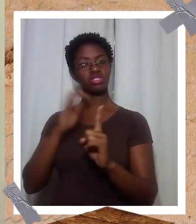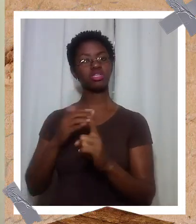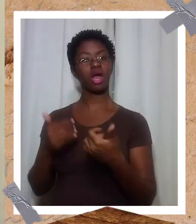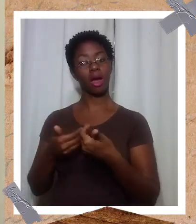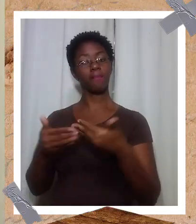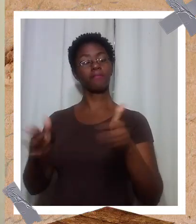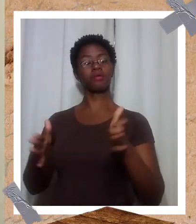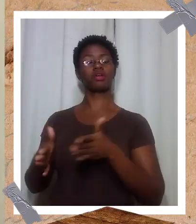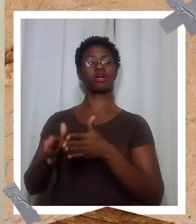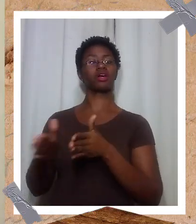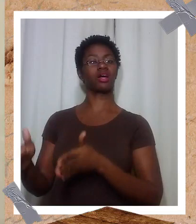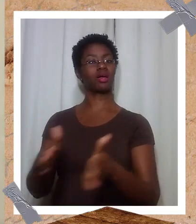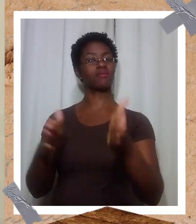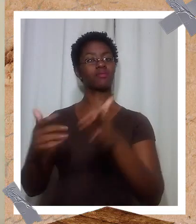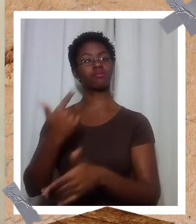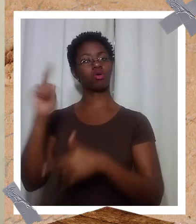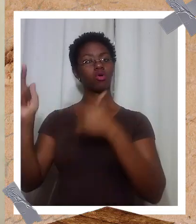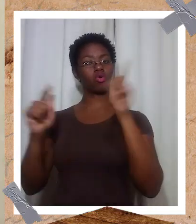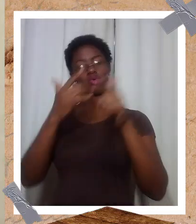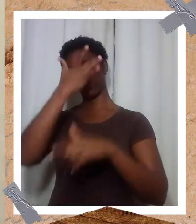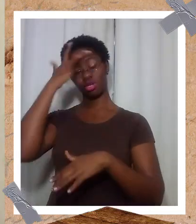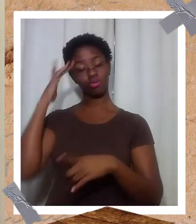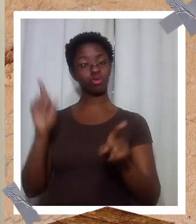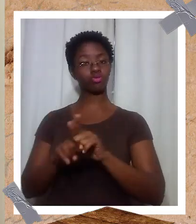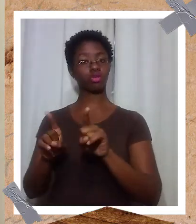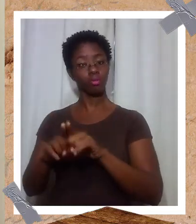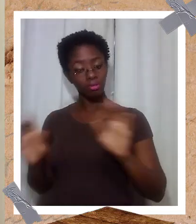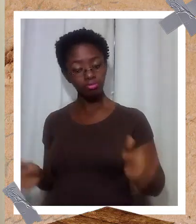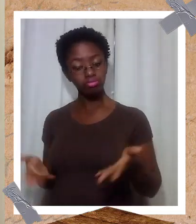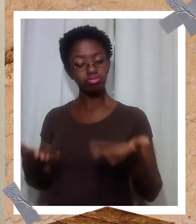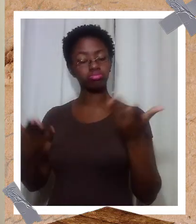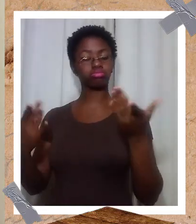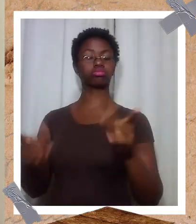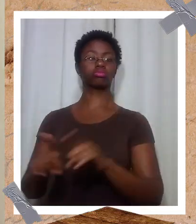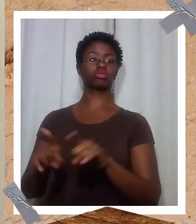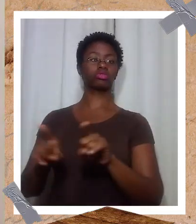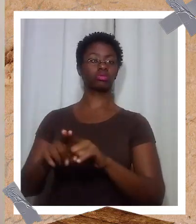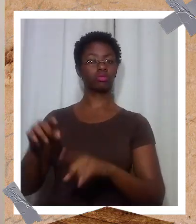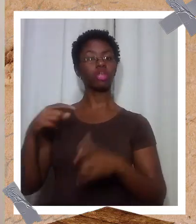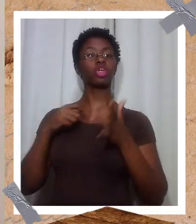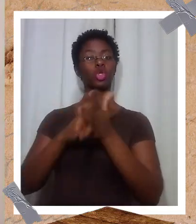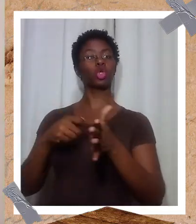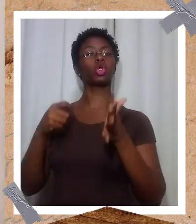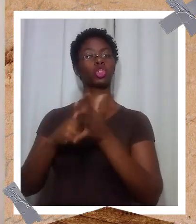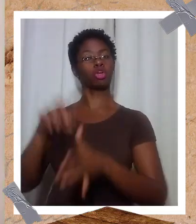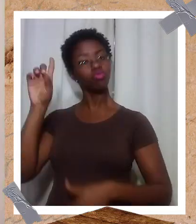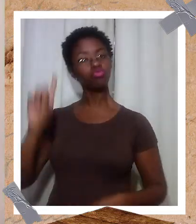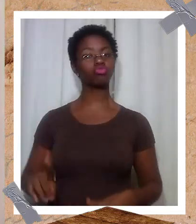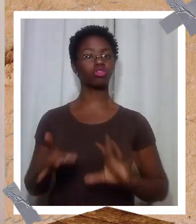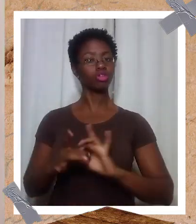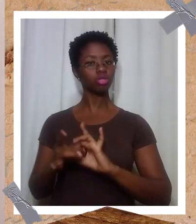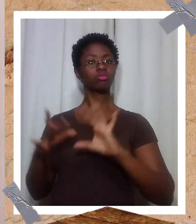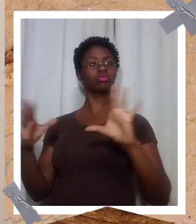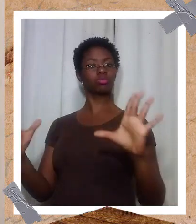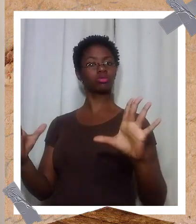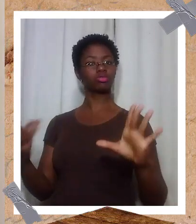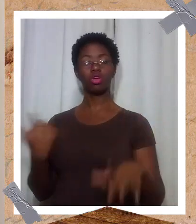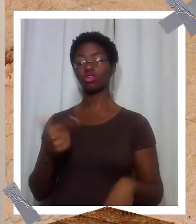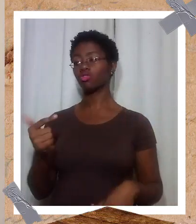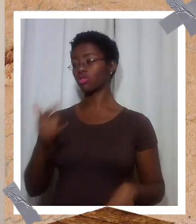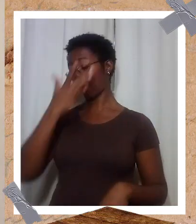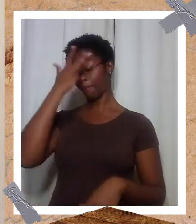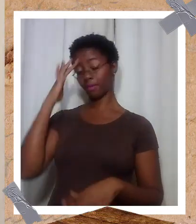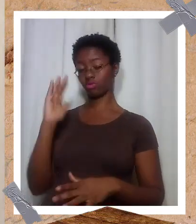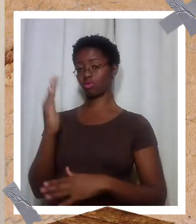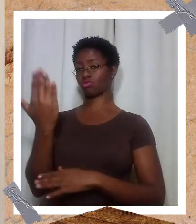caminho para que outros possam se motivar e lutar pelo direito de ter direito? Se ninguém tem quem se espelhar, como diz o